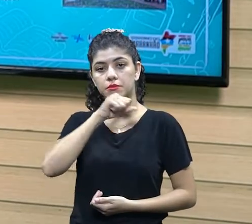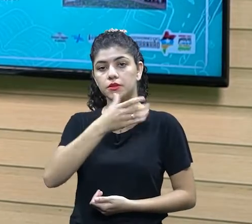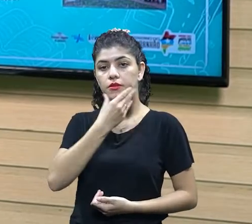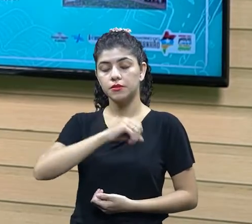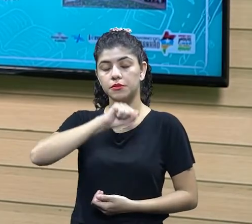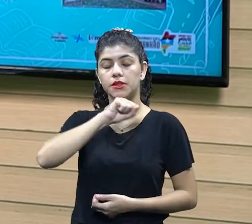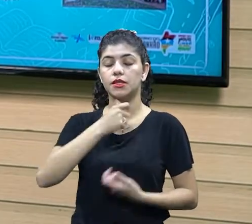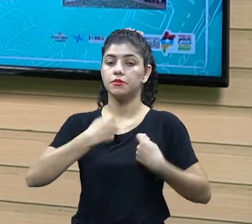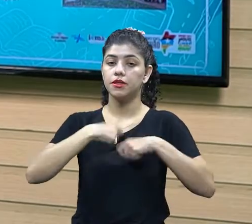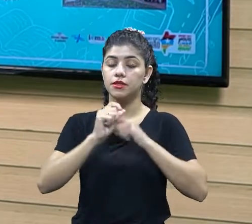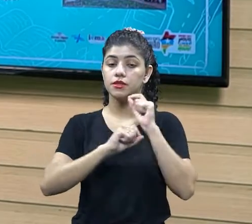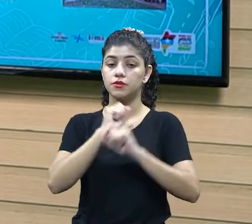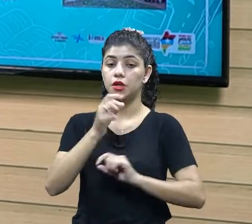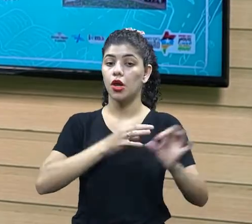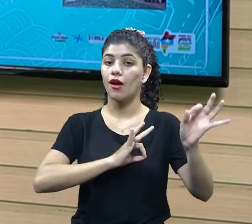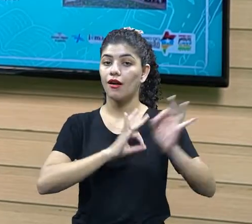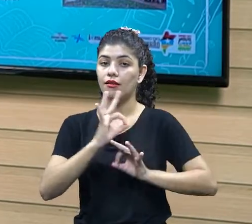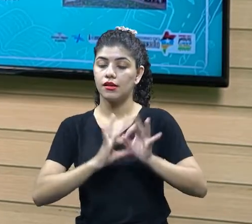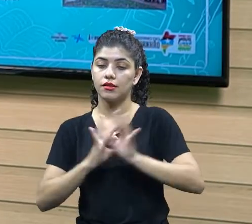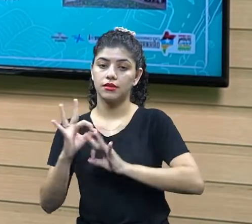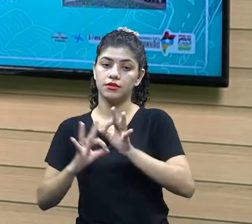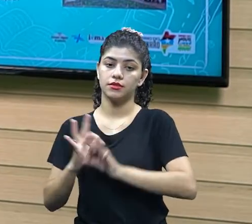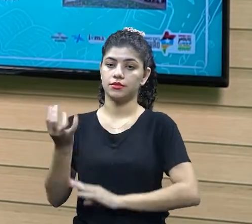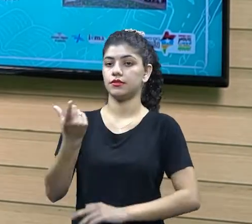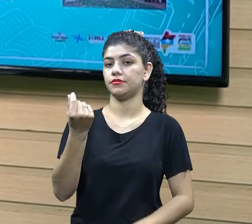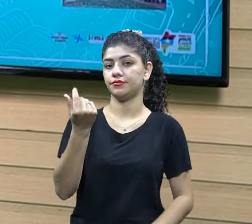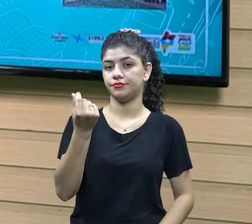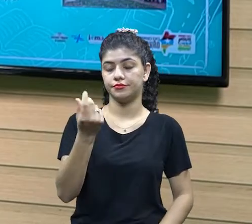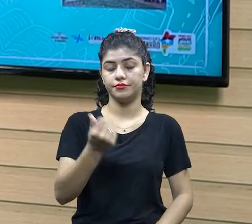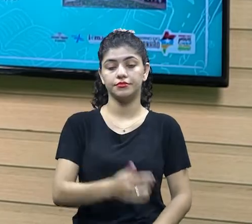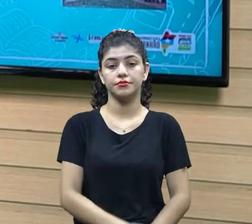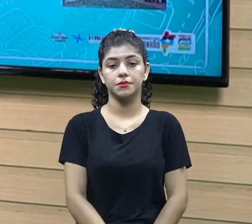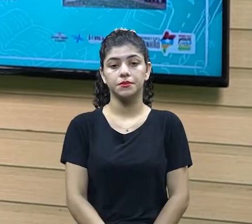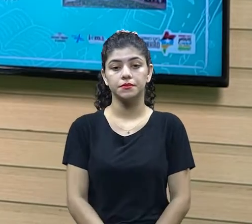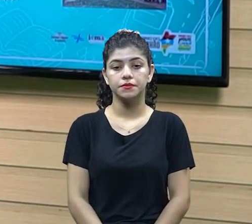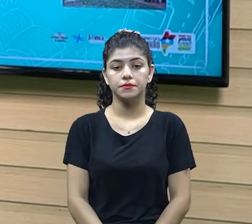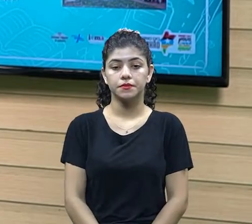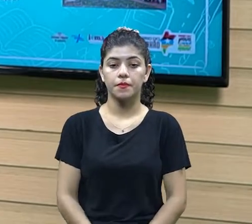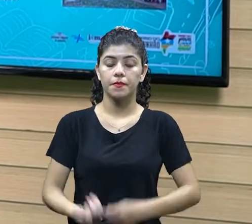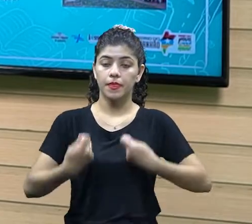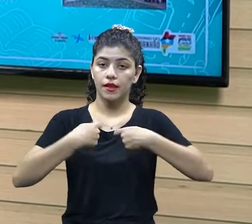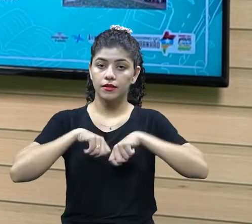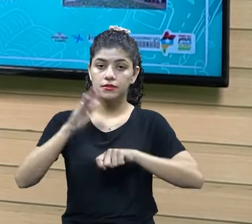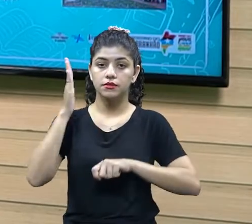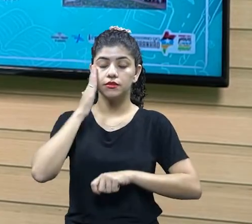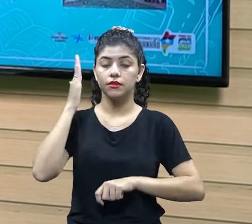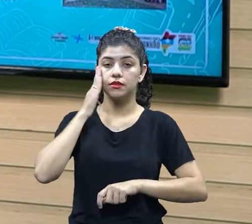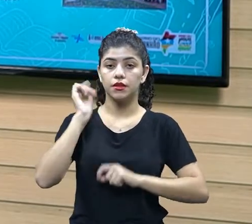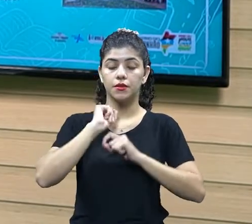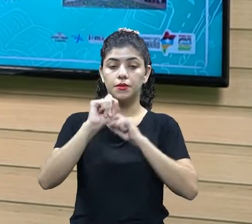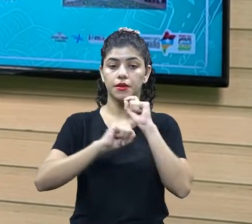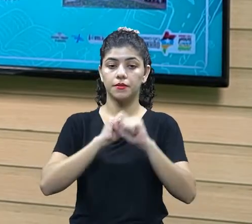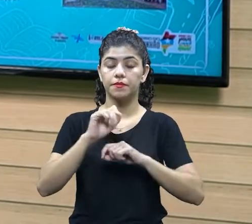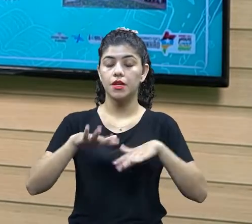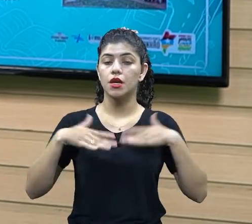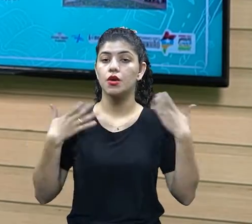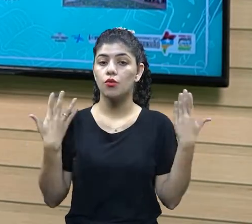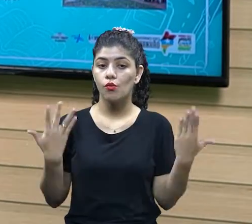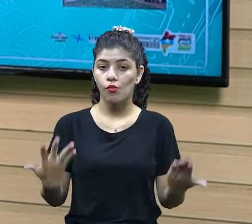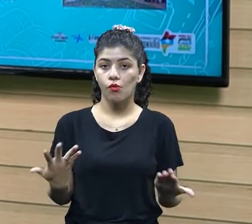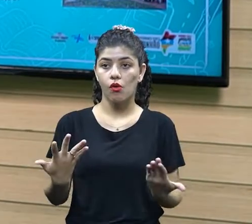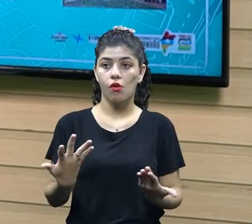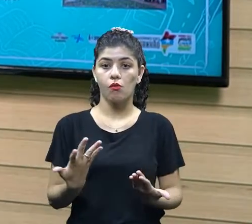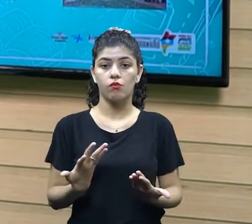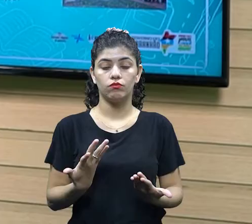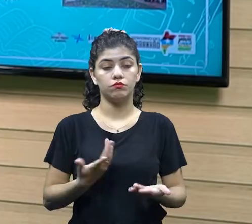João precisa o quê? Organizar a sua contabilidade. Ele precisa entender qual é o poder da